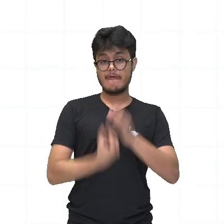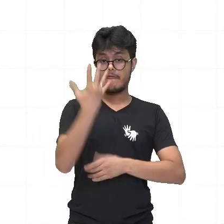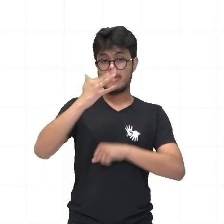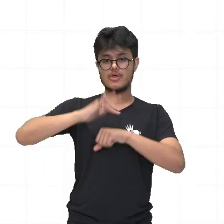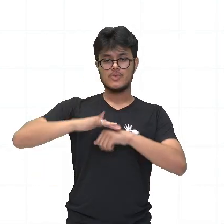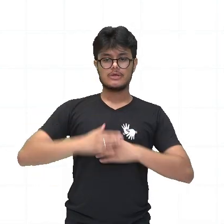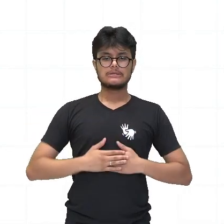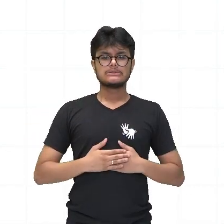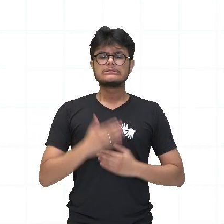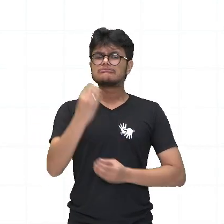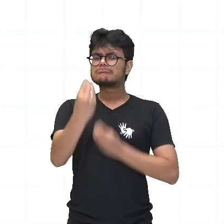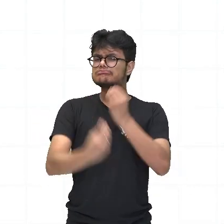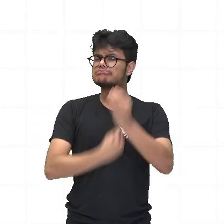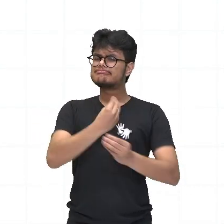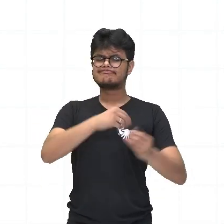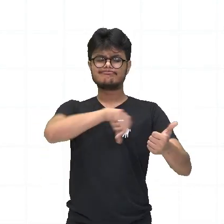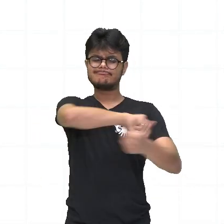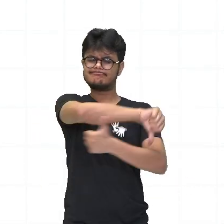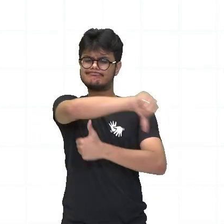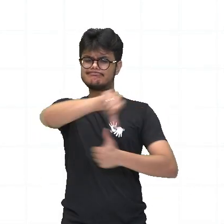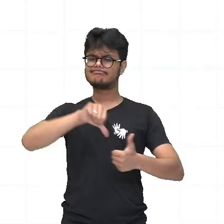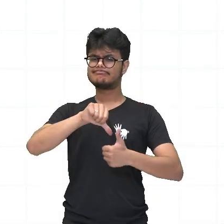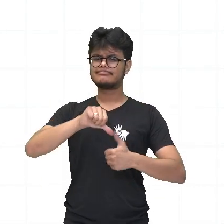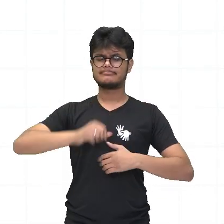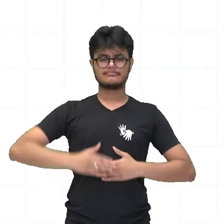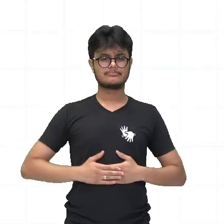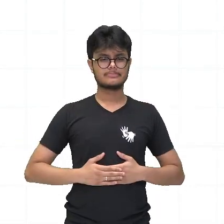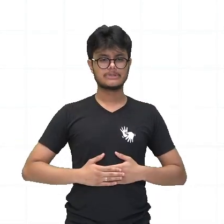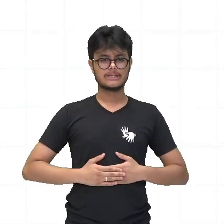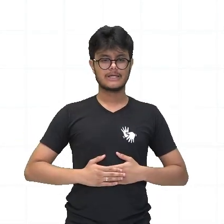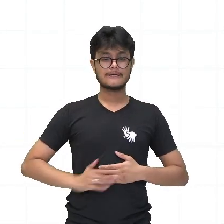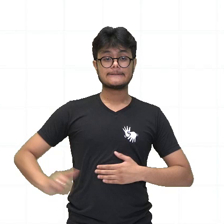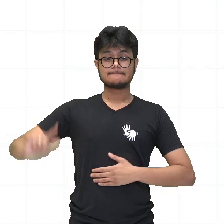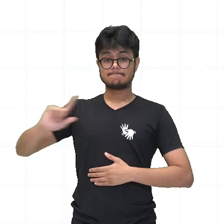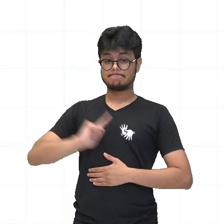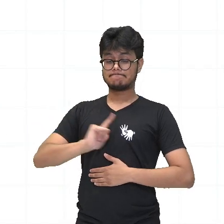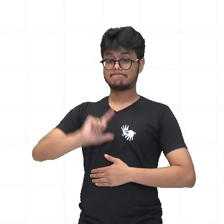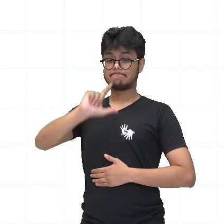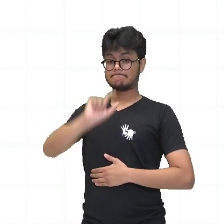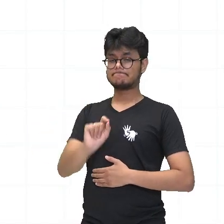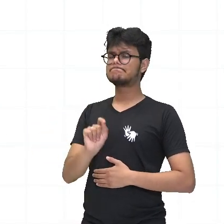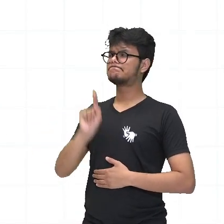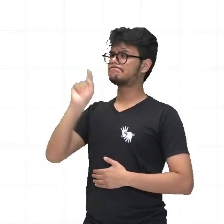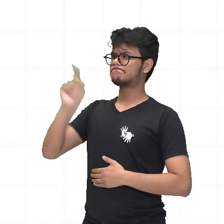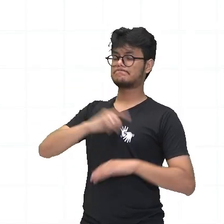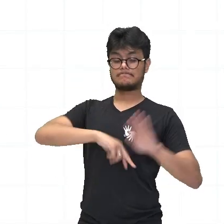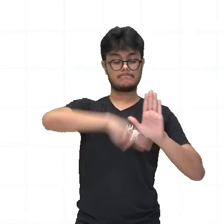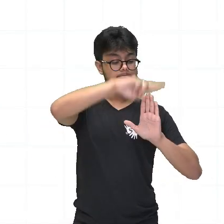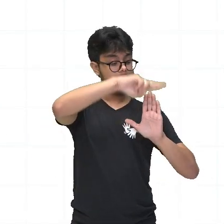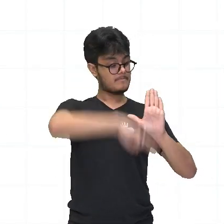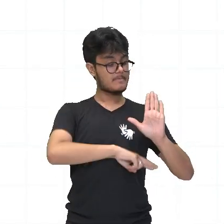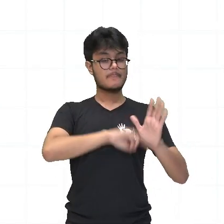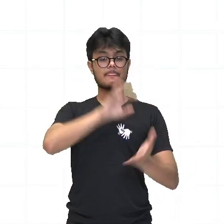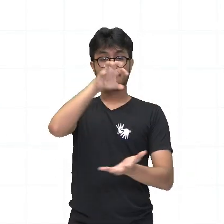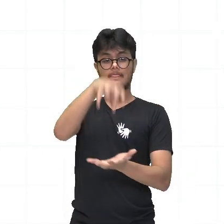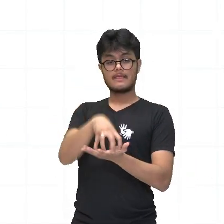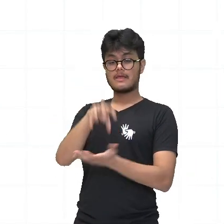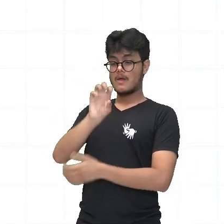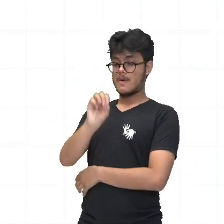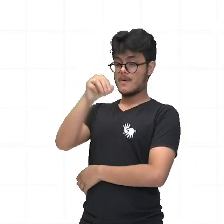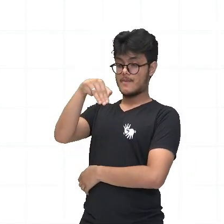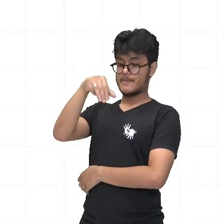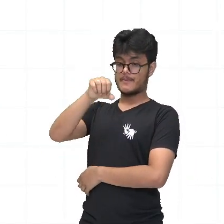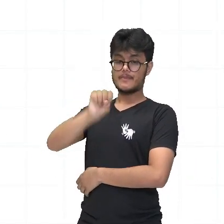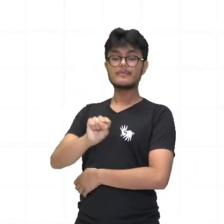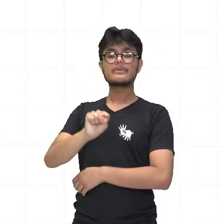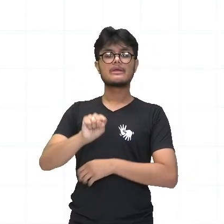pode fazer para mudar? Muito bem, né? Então a gente tem aí as diretrizes gerais para a prevenção dessas doenças que são